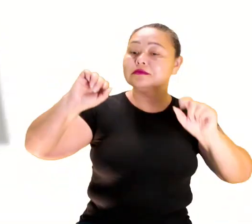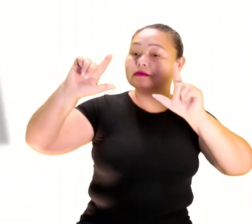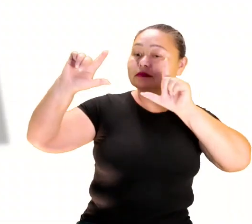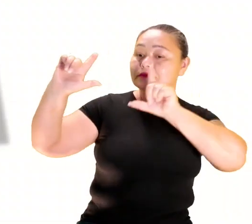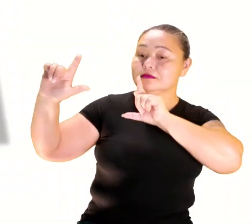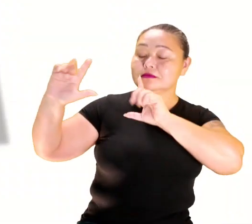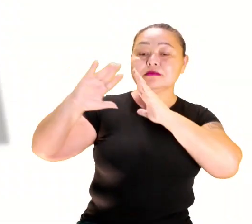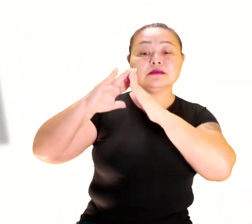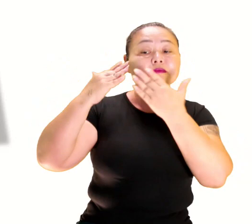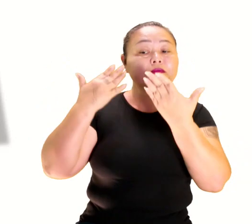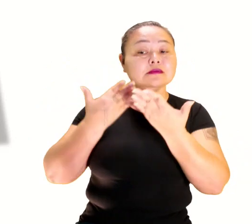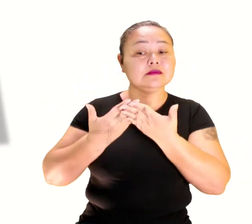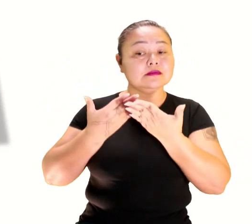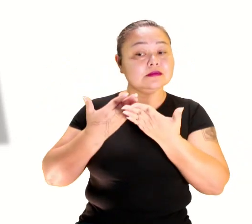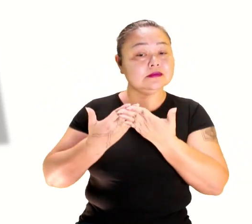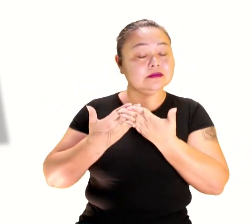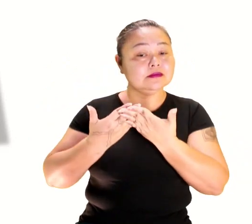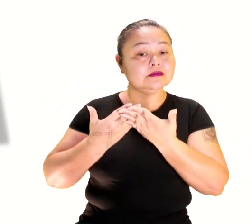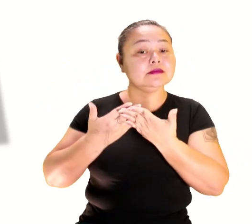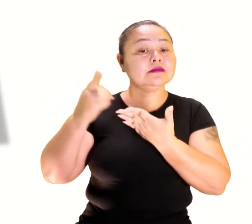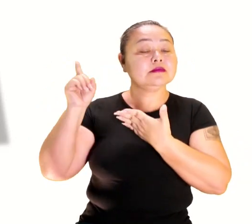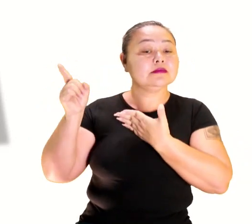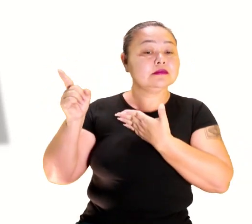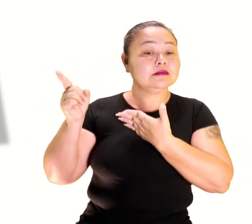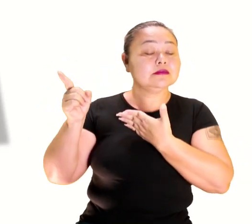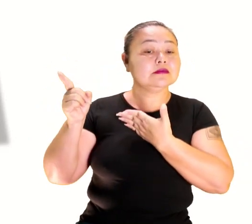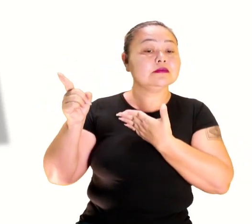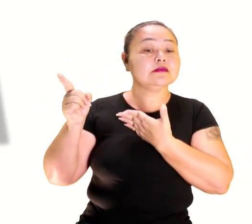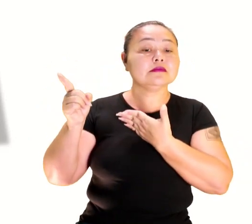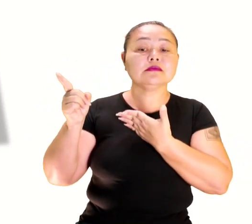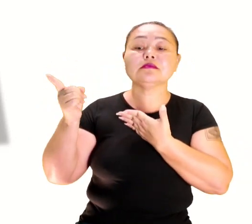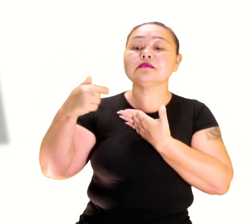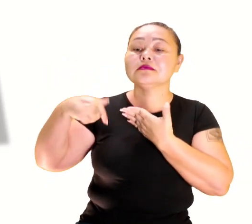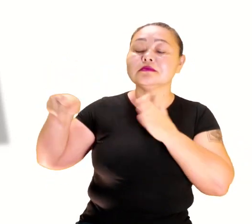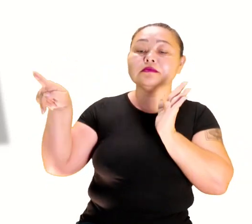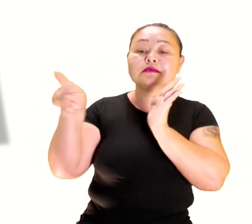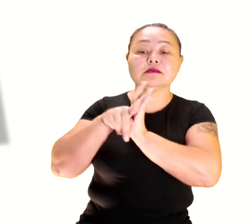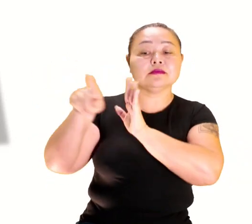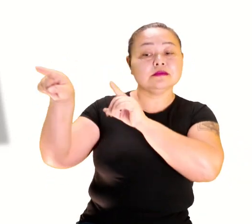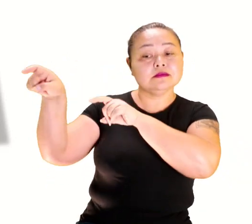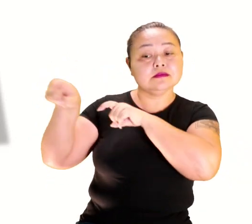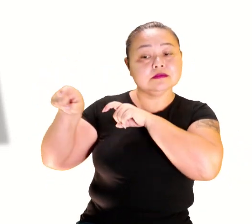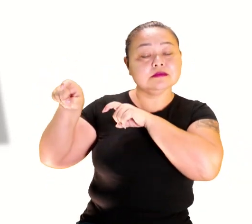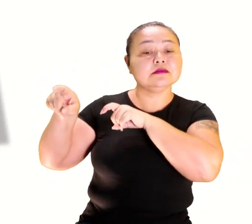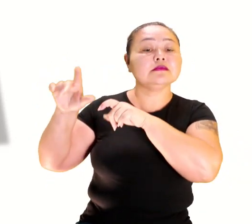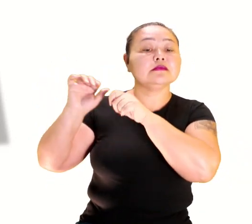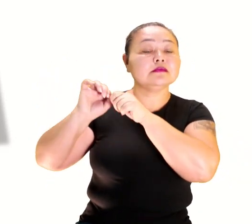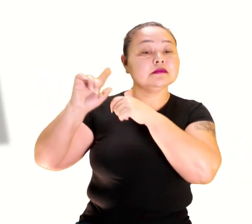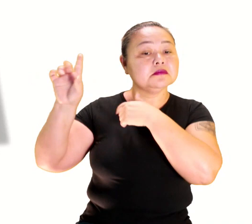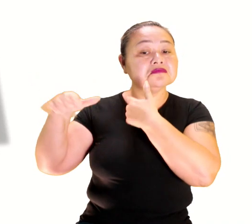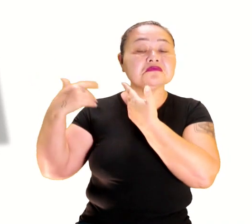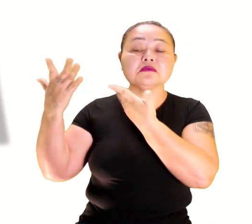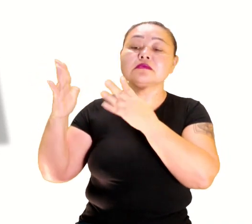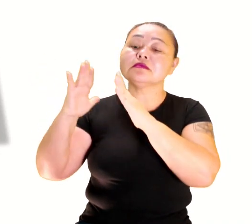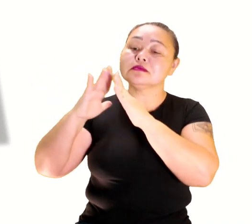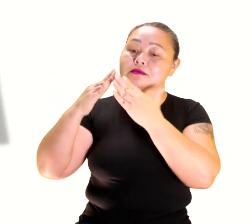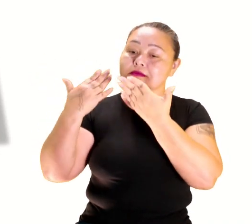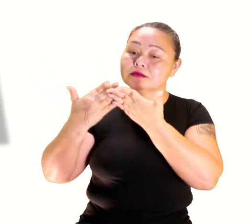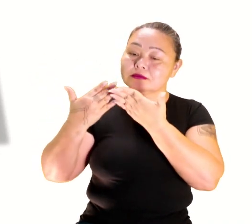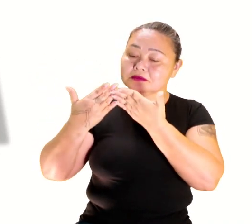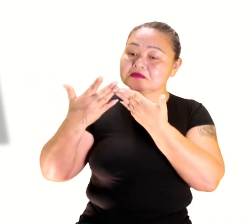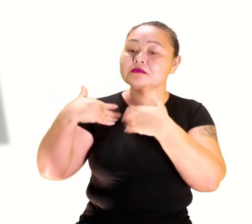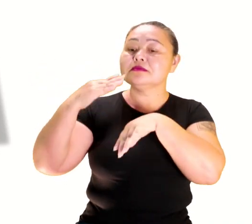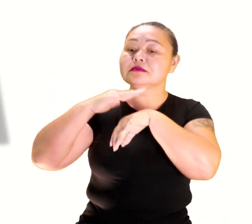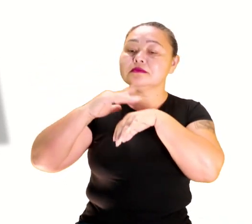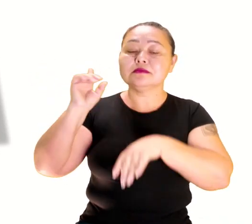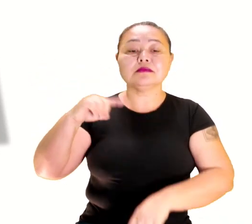de hoje, uma escola rural, né? Lá no campo, uma escola muito querida por nós. Mas qual